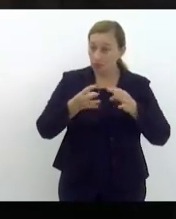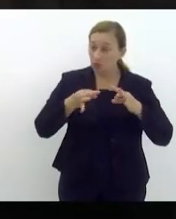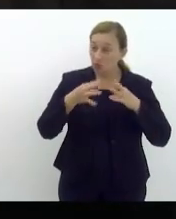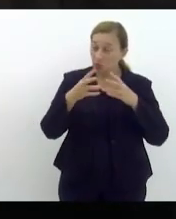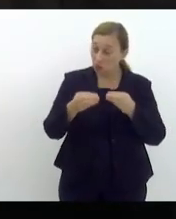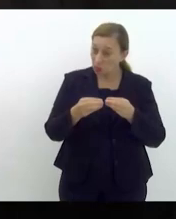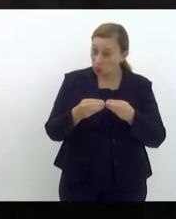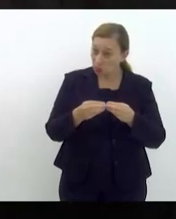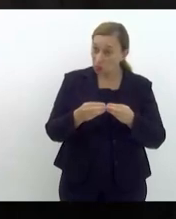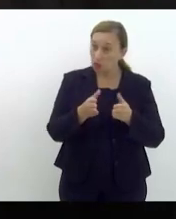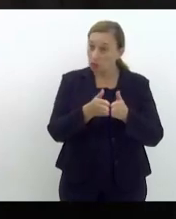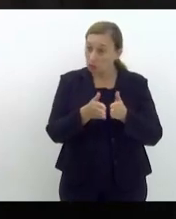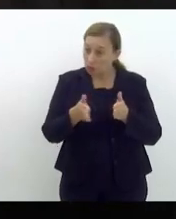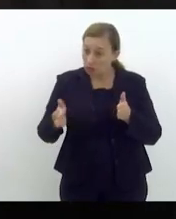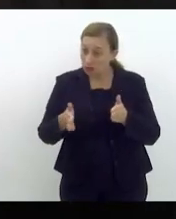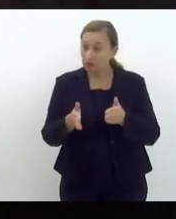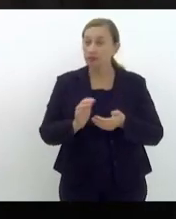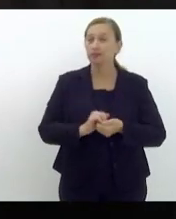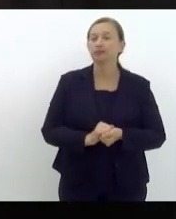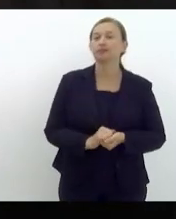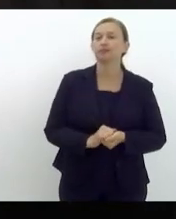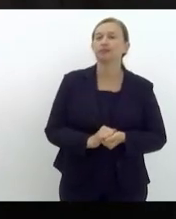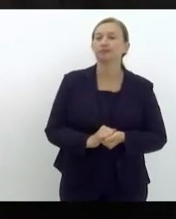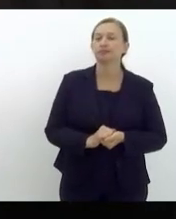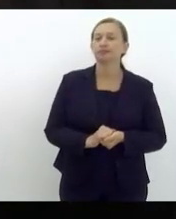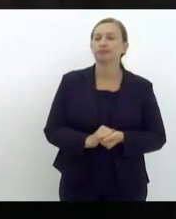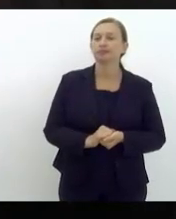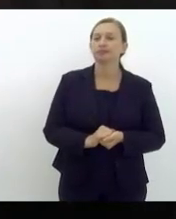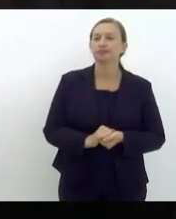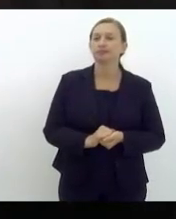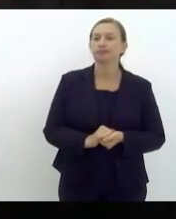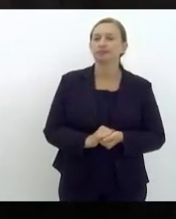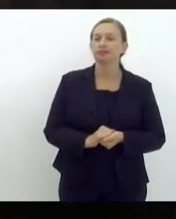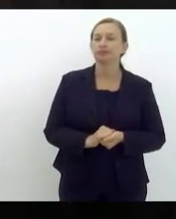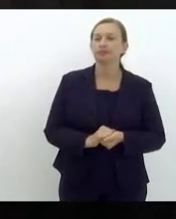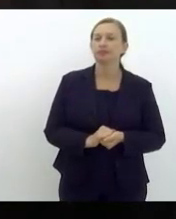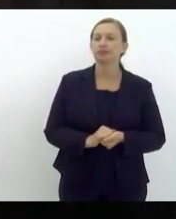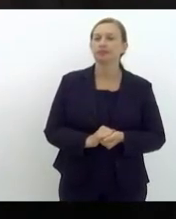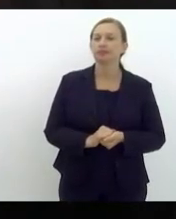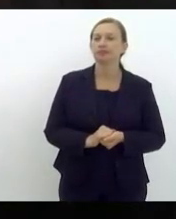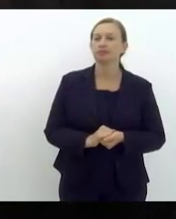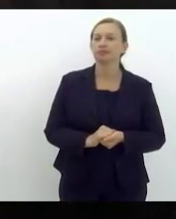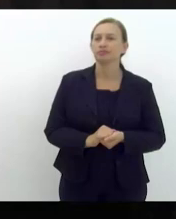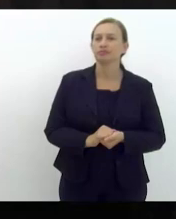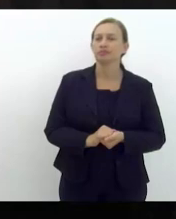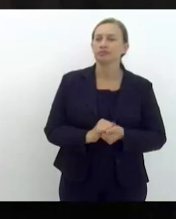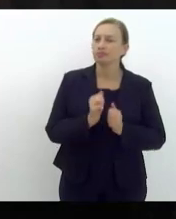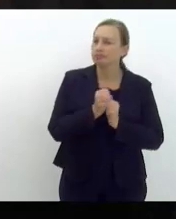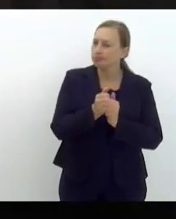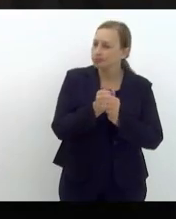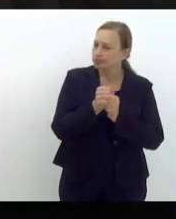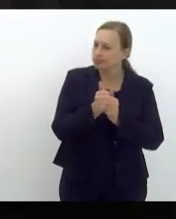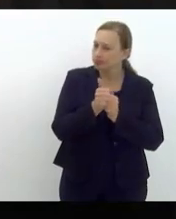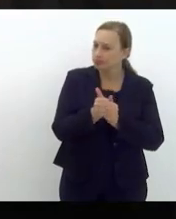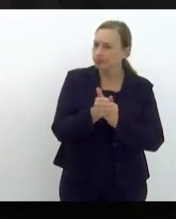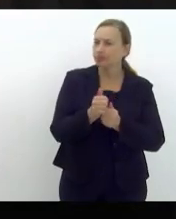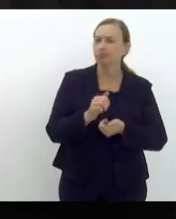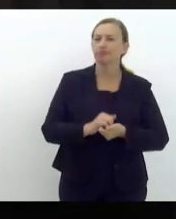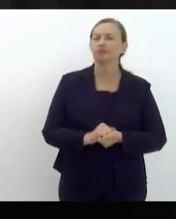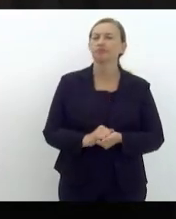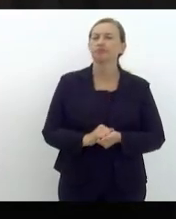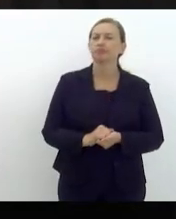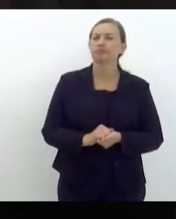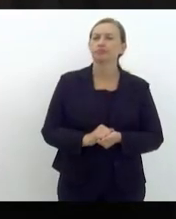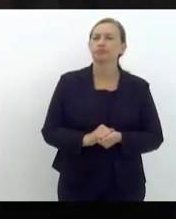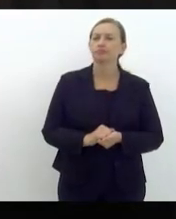de ocupação daquelas pessoas e a gente está dando acompanhamento vamos estar acompanhando